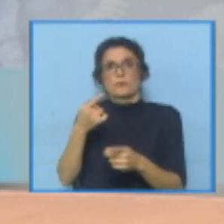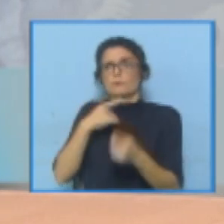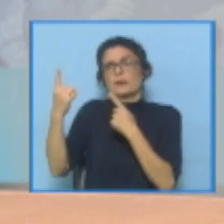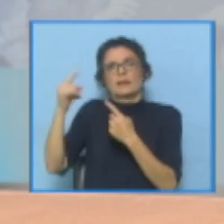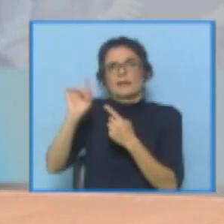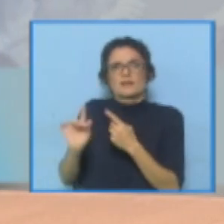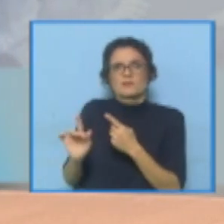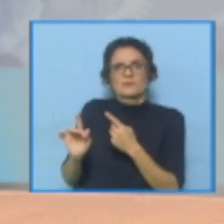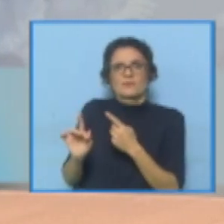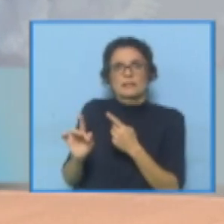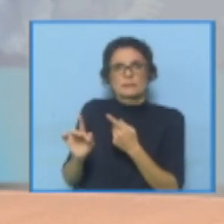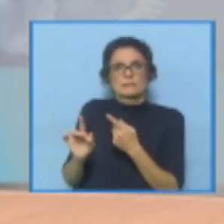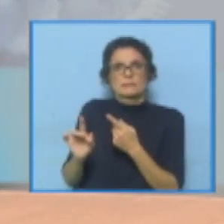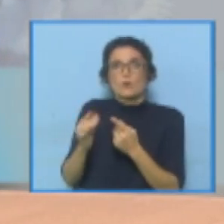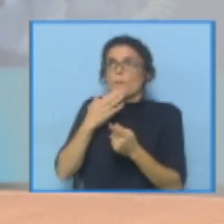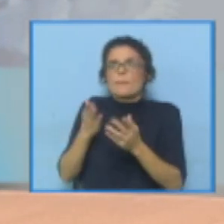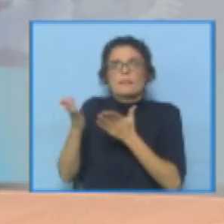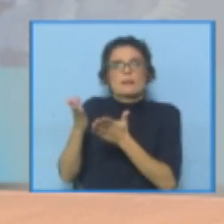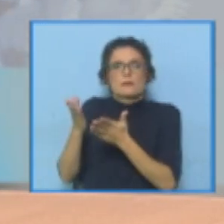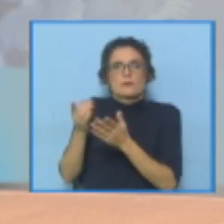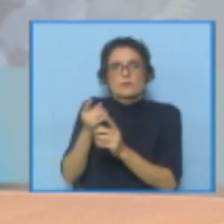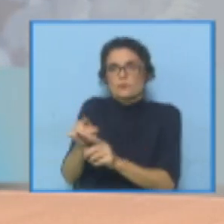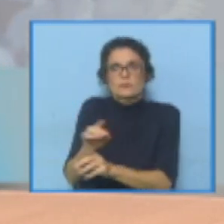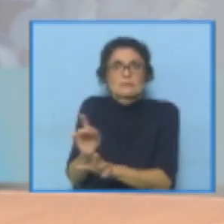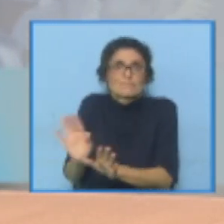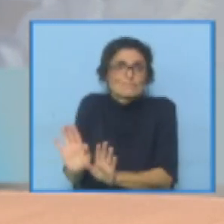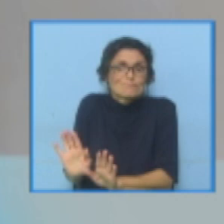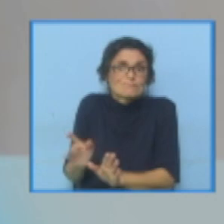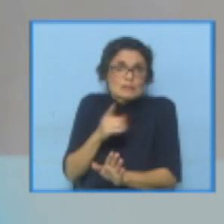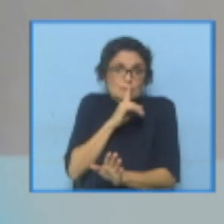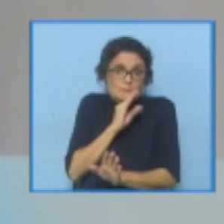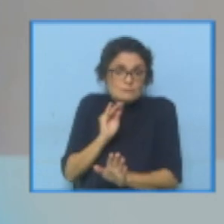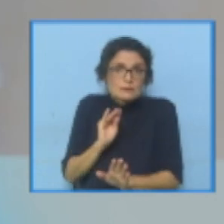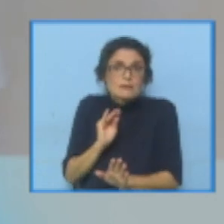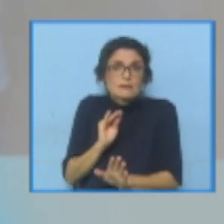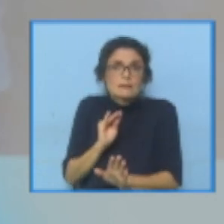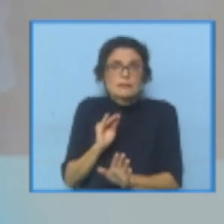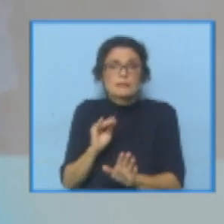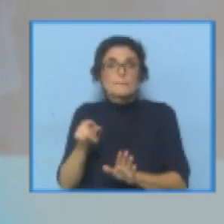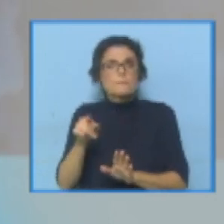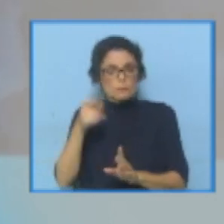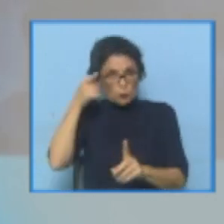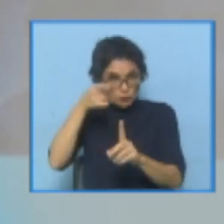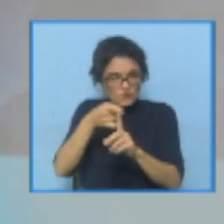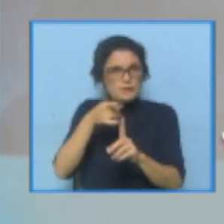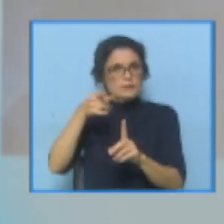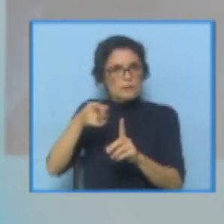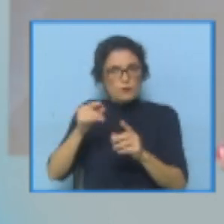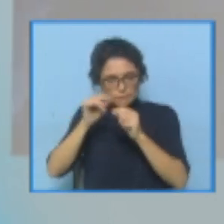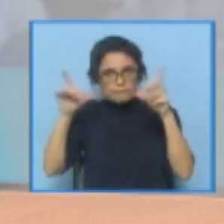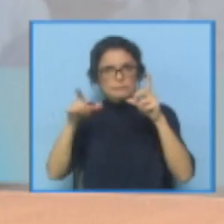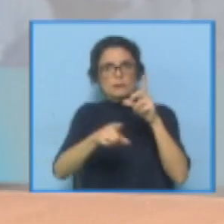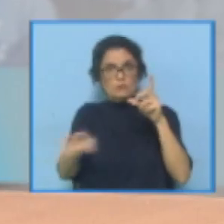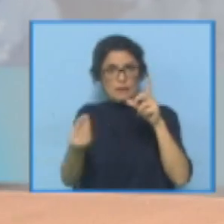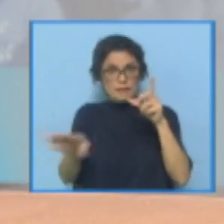ajuda a quem o possa fazer. E esse é o objetivo, despertar as crianças para aquilo a que têm direito. O objetivo deste jogo